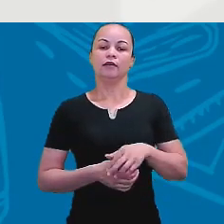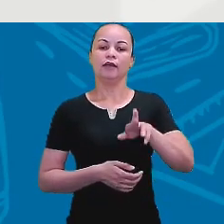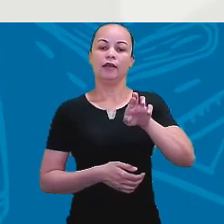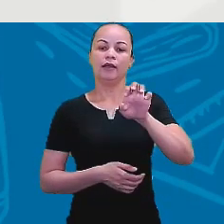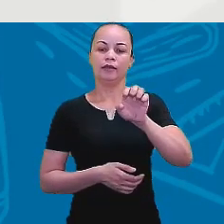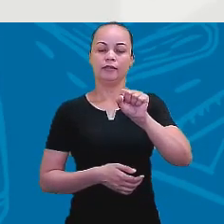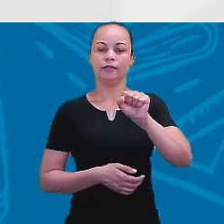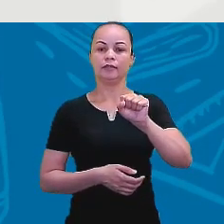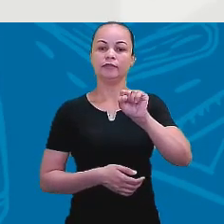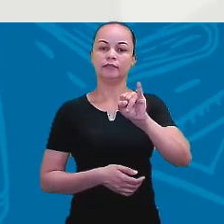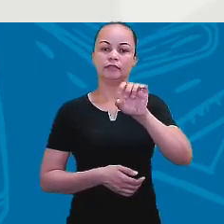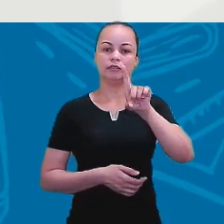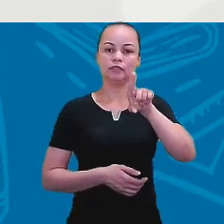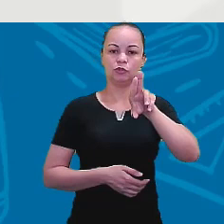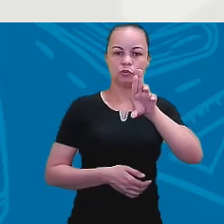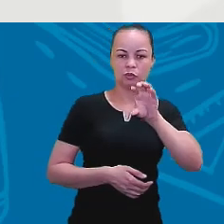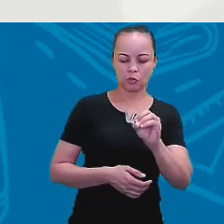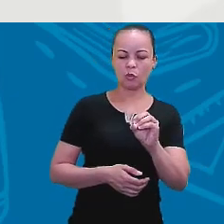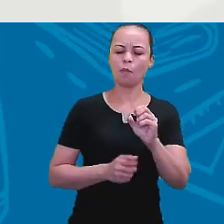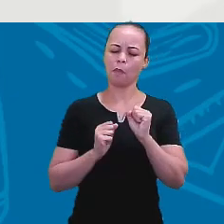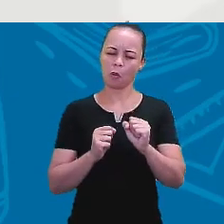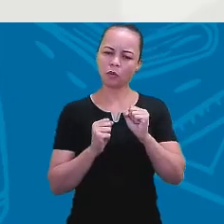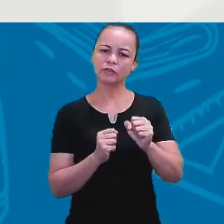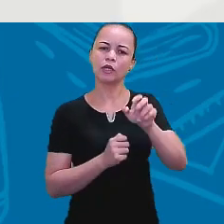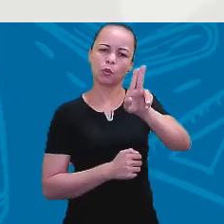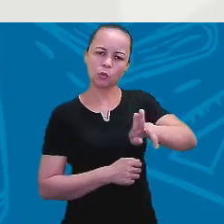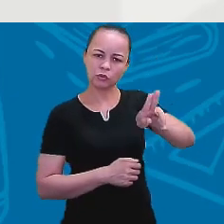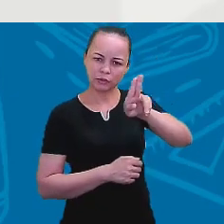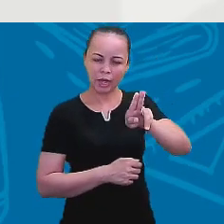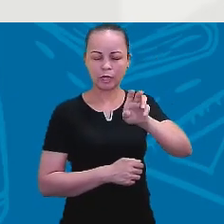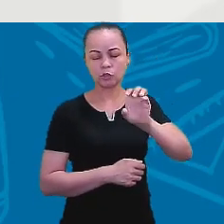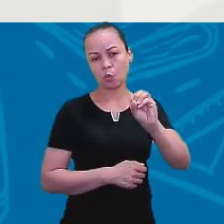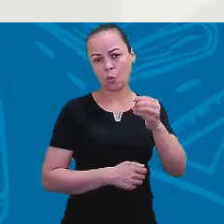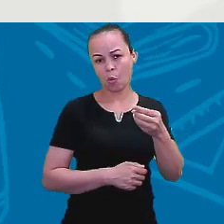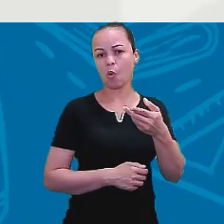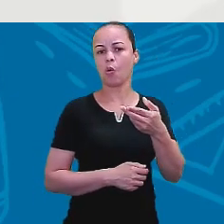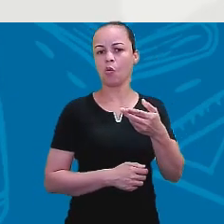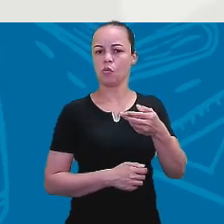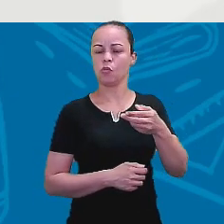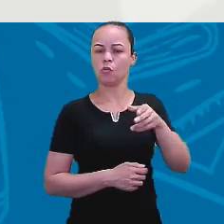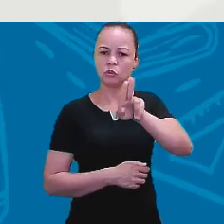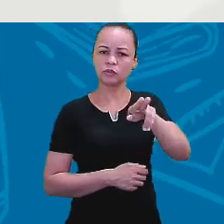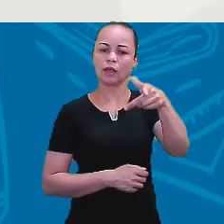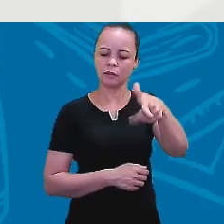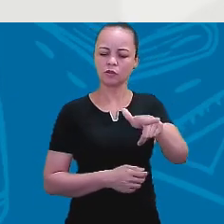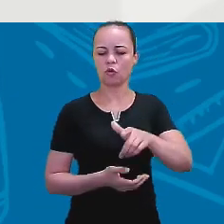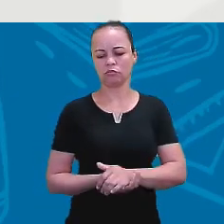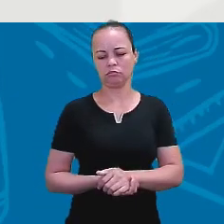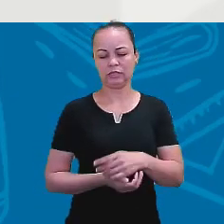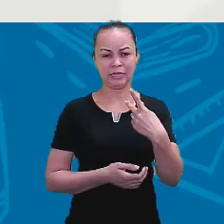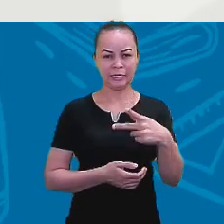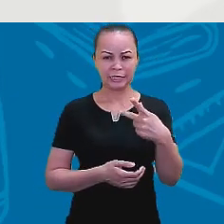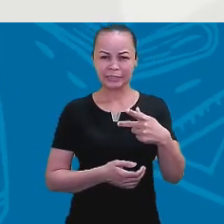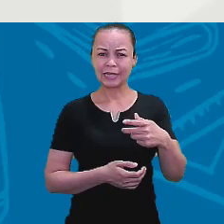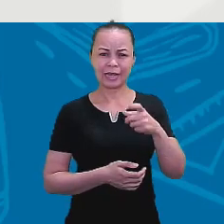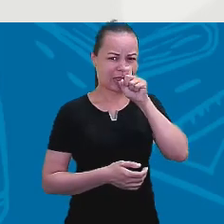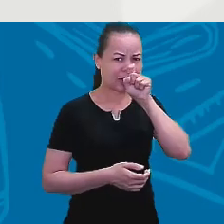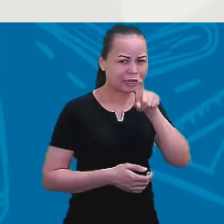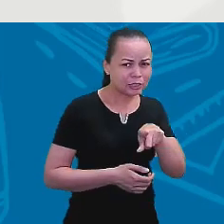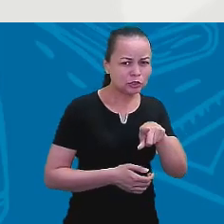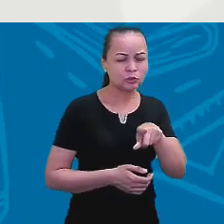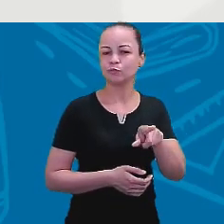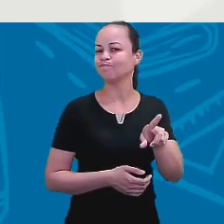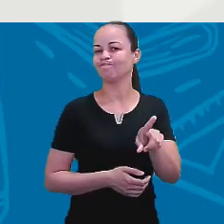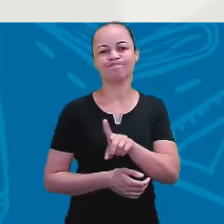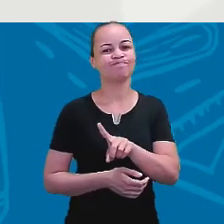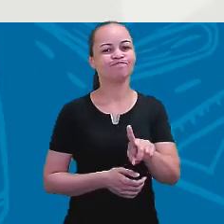ou reaproveitado. Resíduo não é lixo, tá certo, gente? E aí a gente vai ter aí o exemplo,